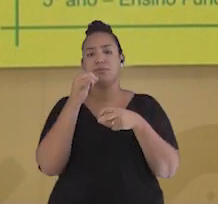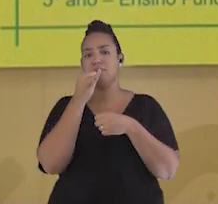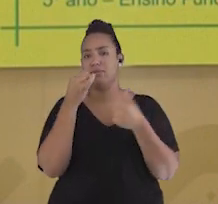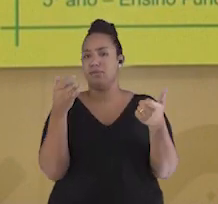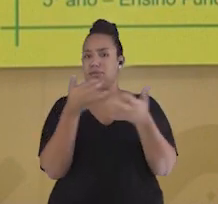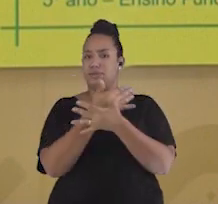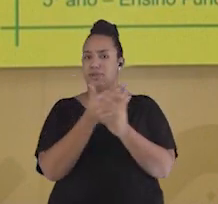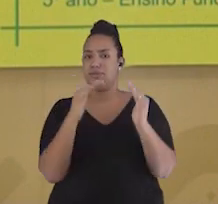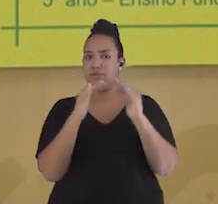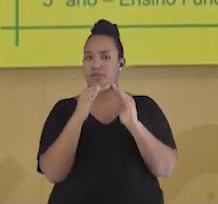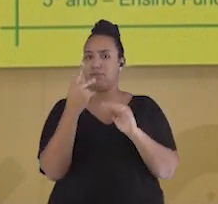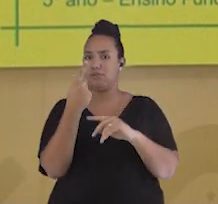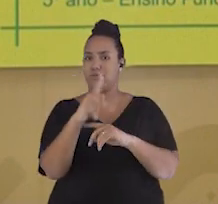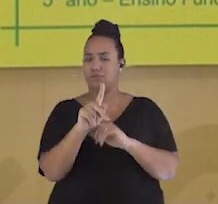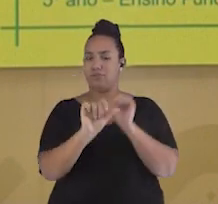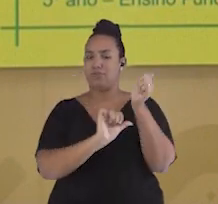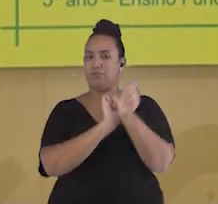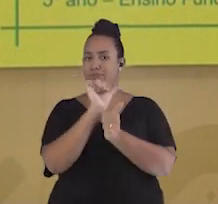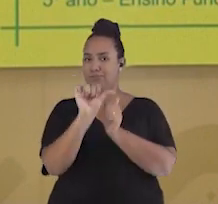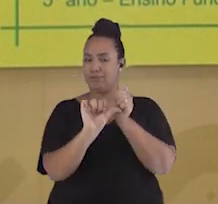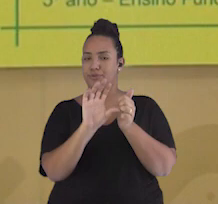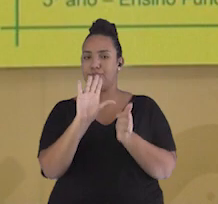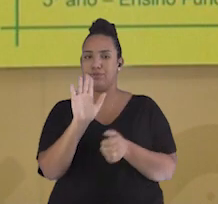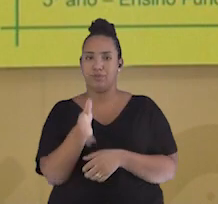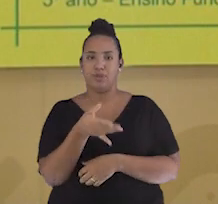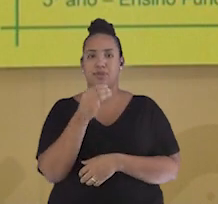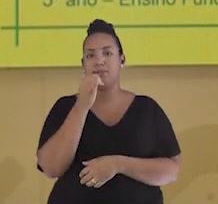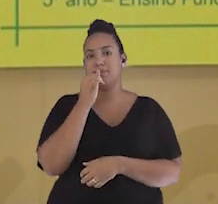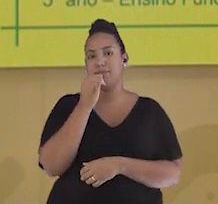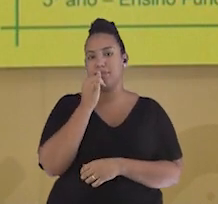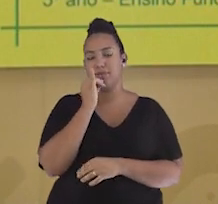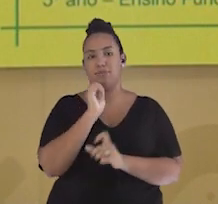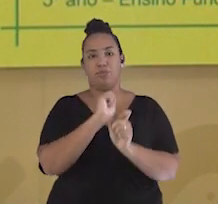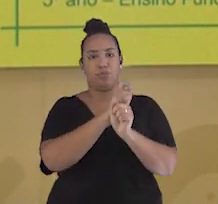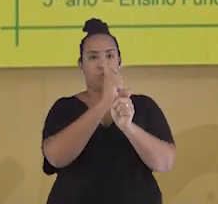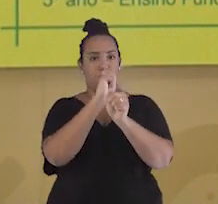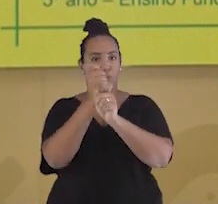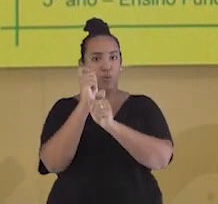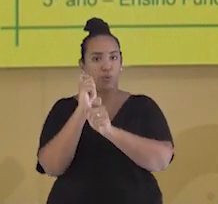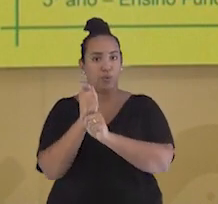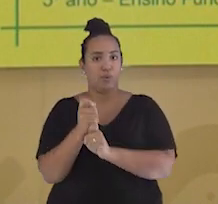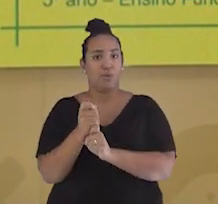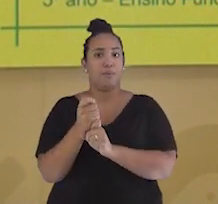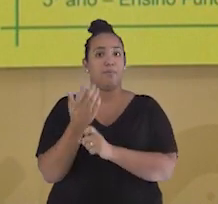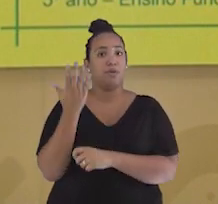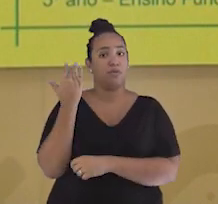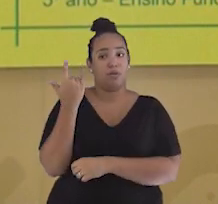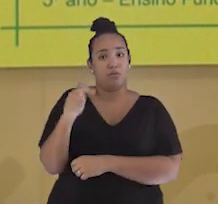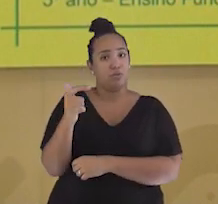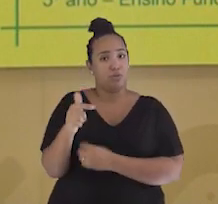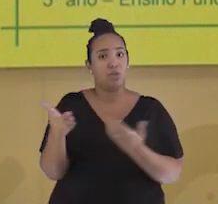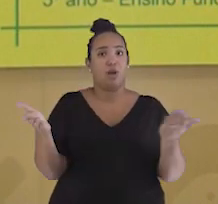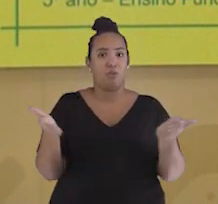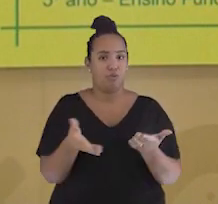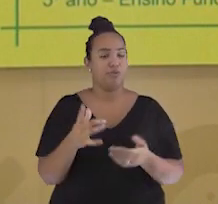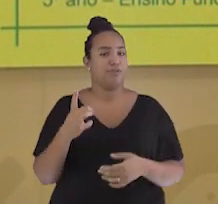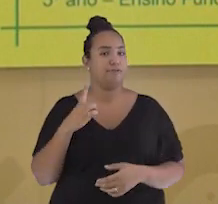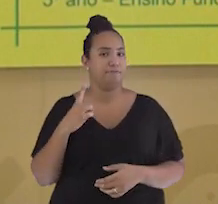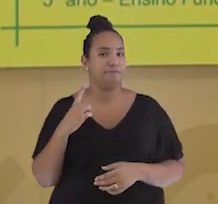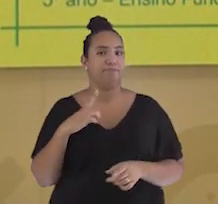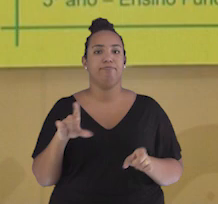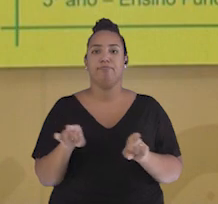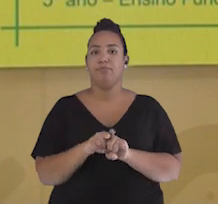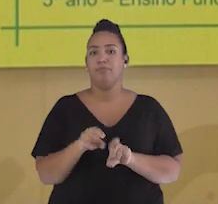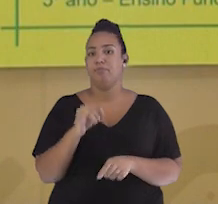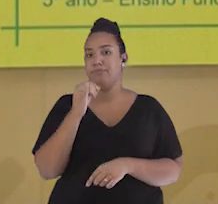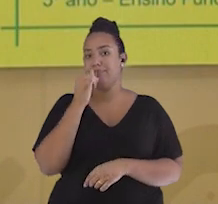descobrir juntos como essas transformações vão acontecendo. E até mesmo se vocês pararem para pensar, talvez vocês